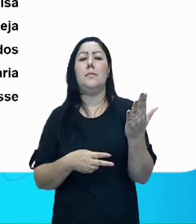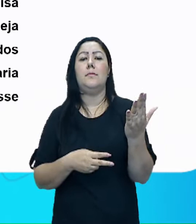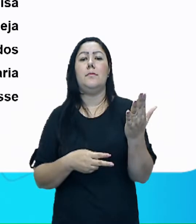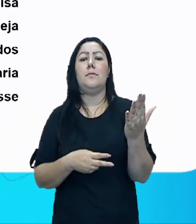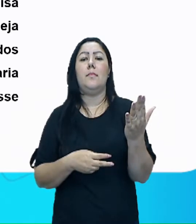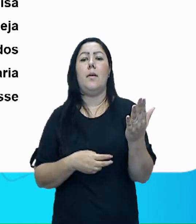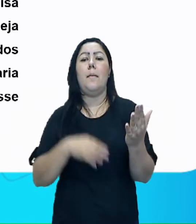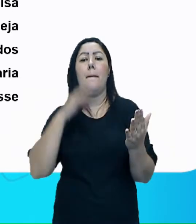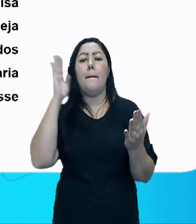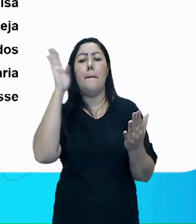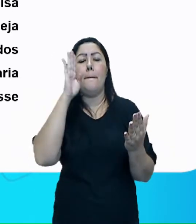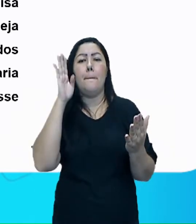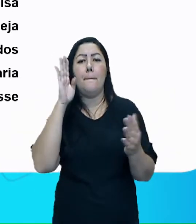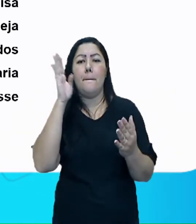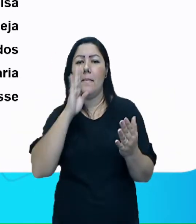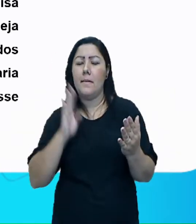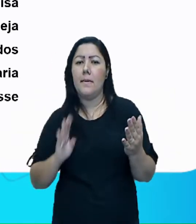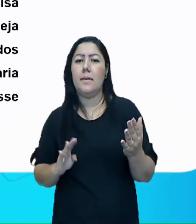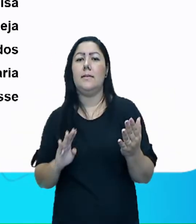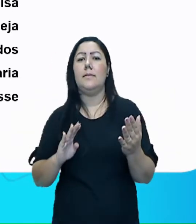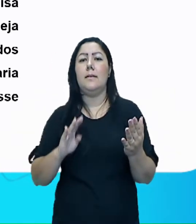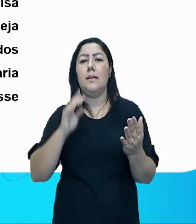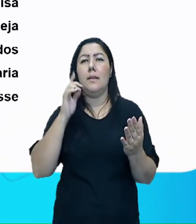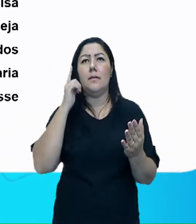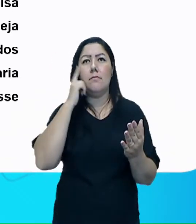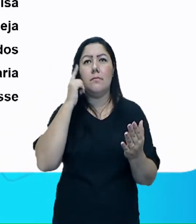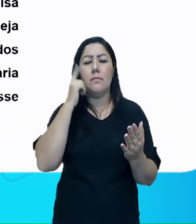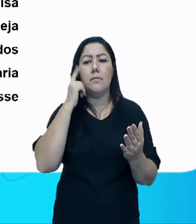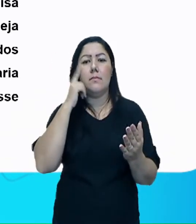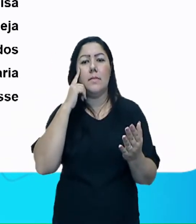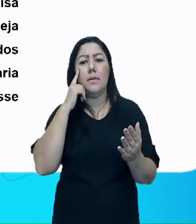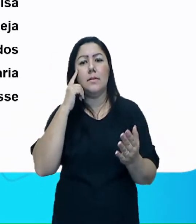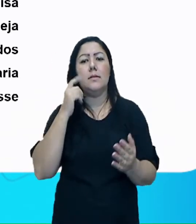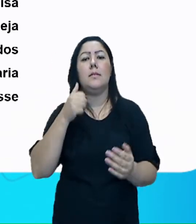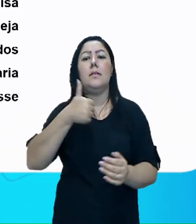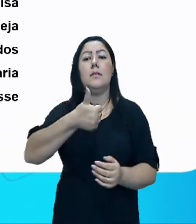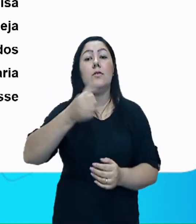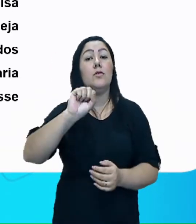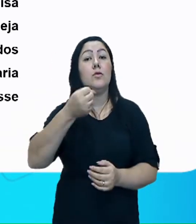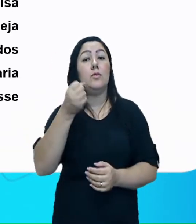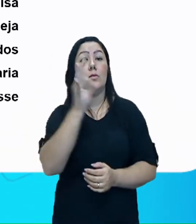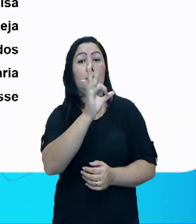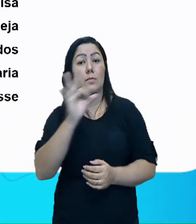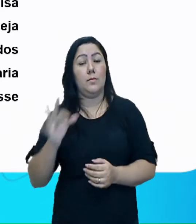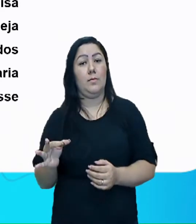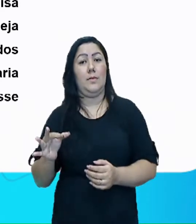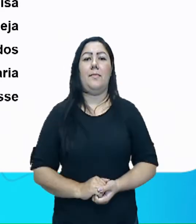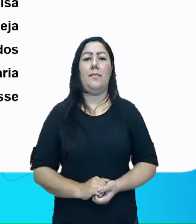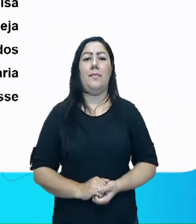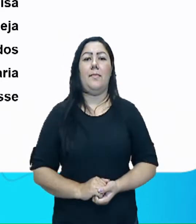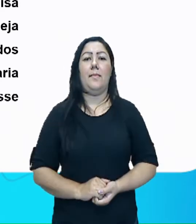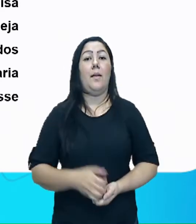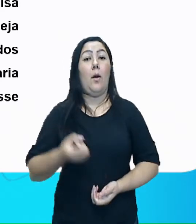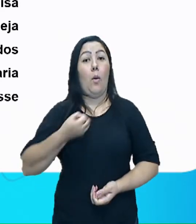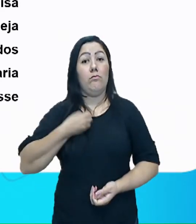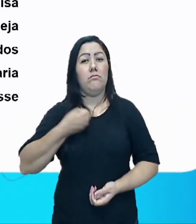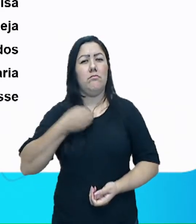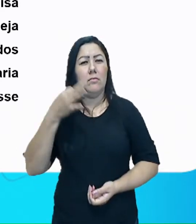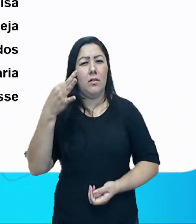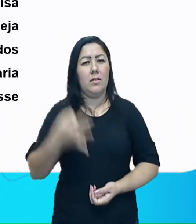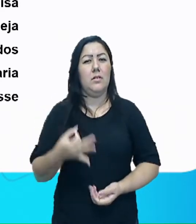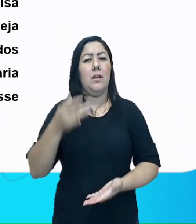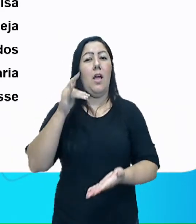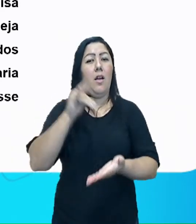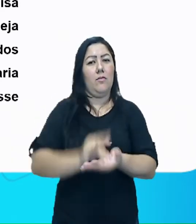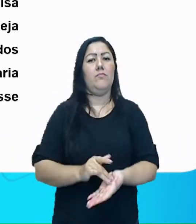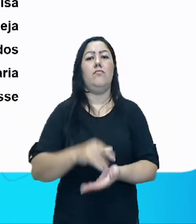da população carcerária nacional seja composta de estrangeiros. O número